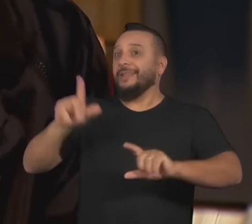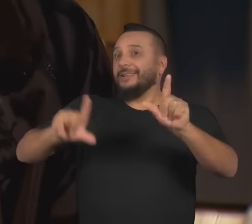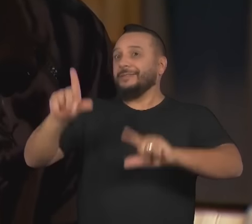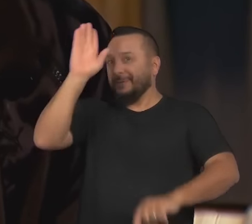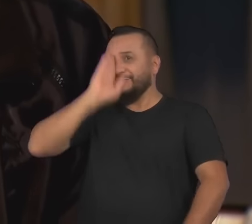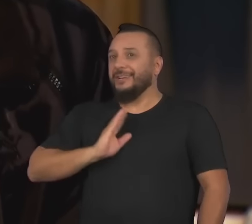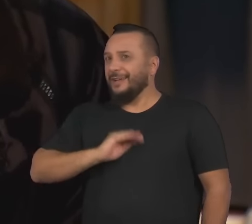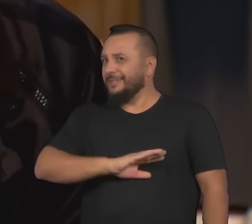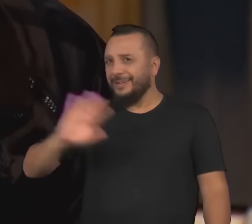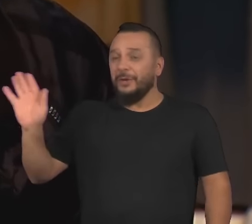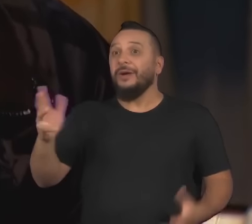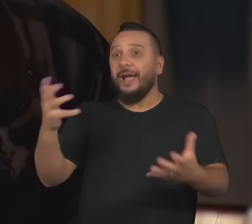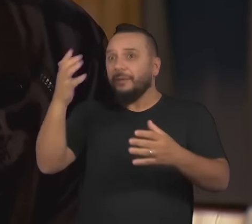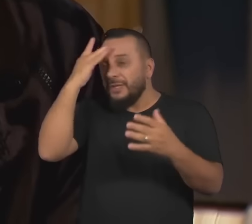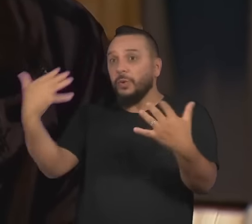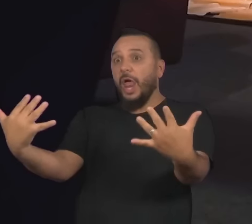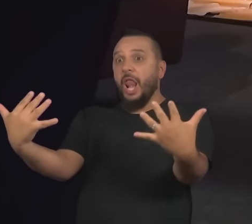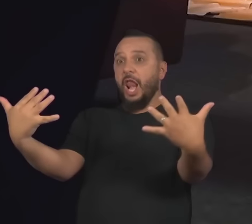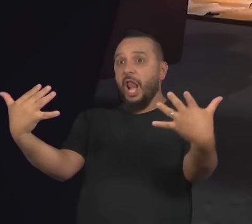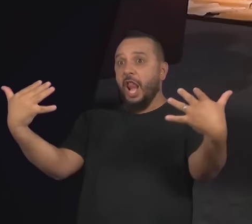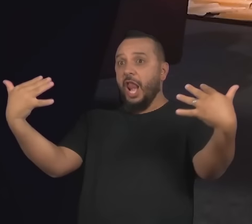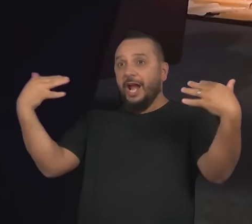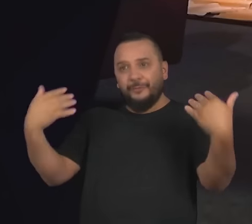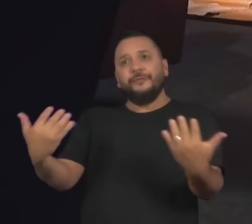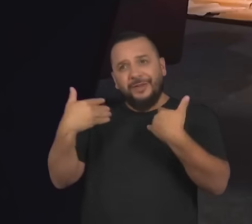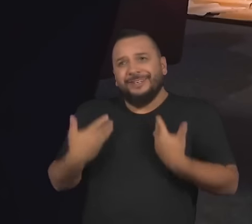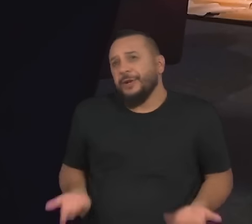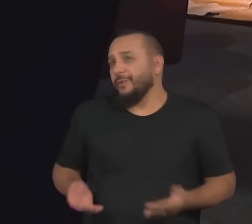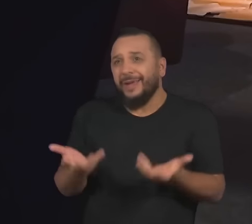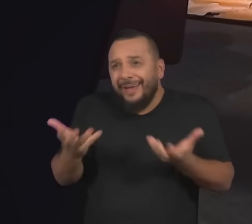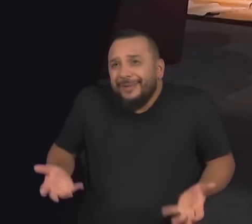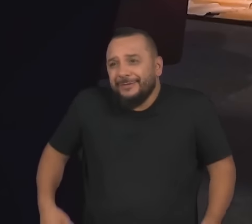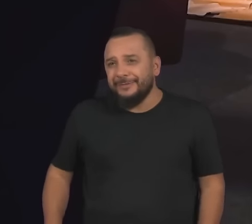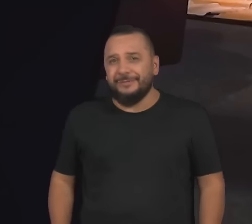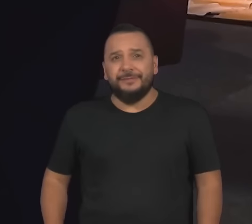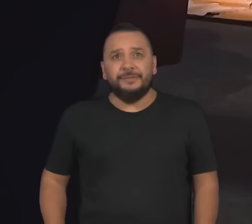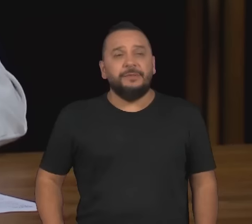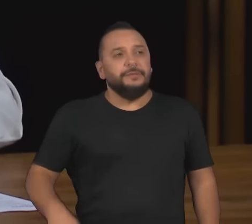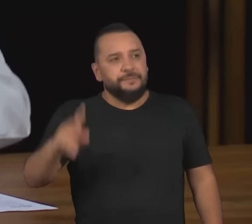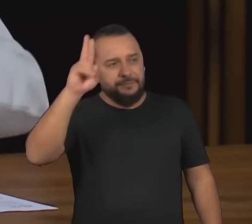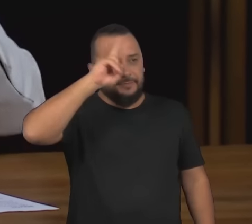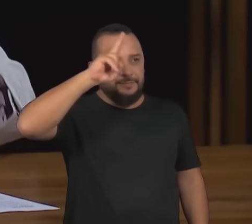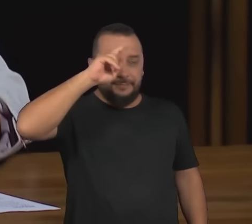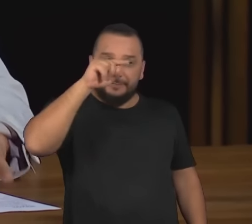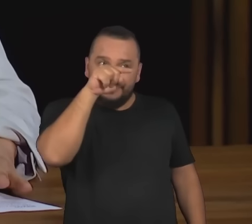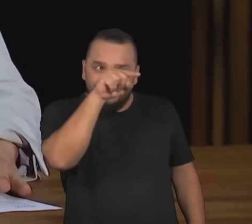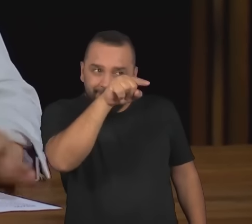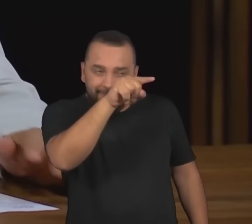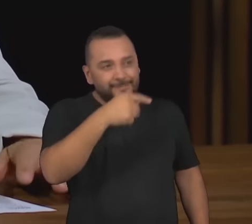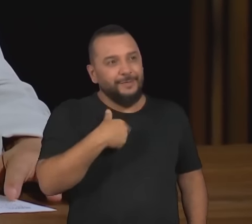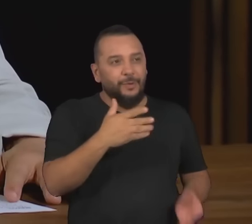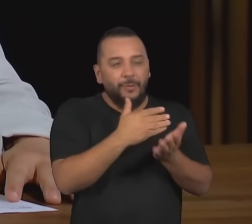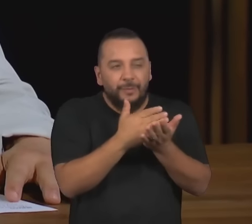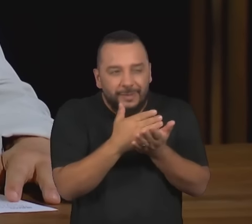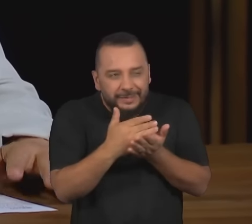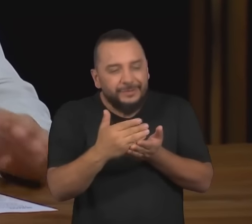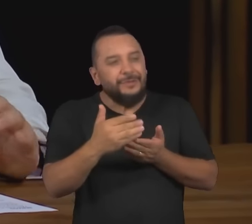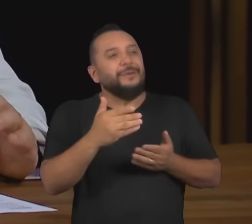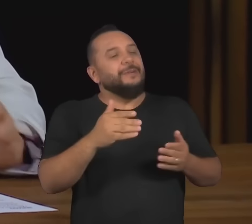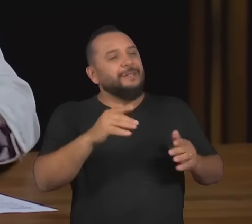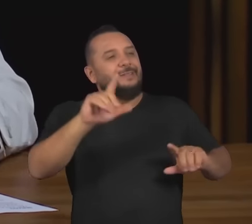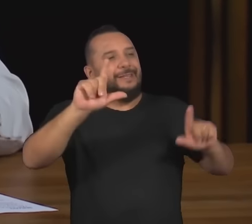Eu quero falar com um grande público. E eu me lembro que lá nesse começo, você, adentrando a TV aberta,